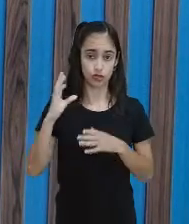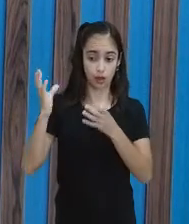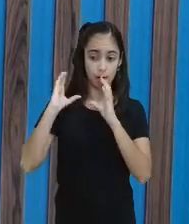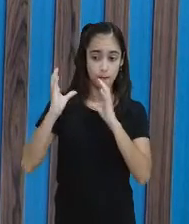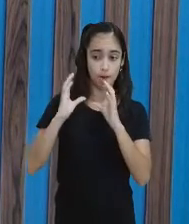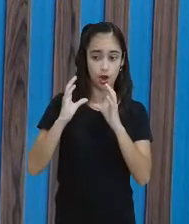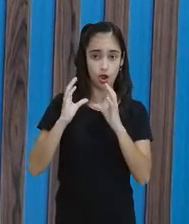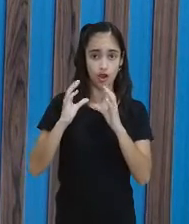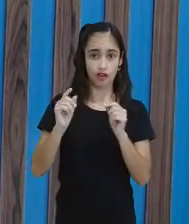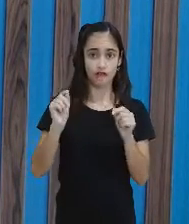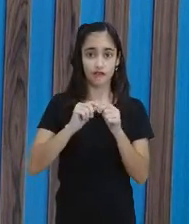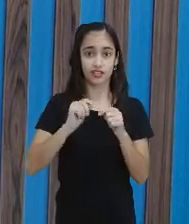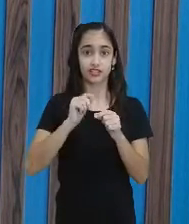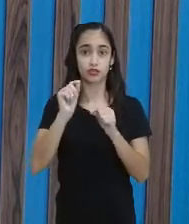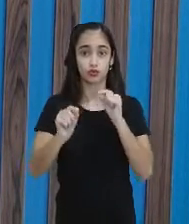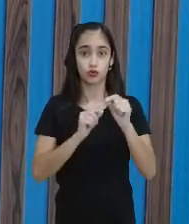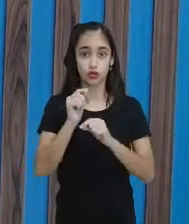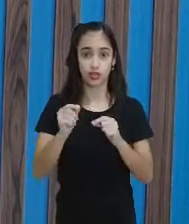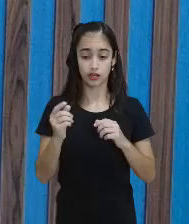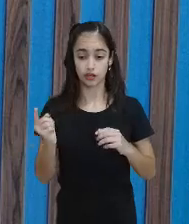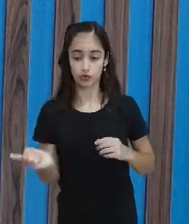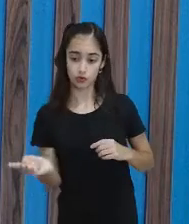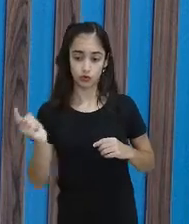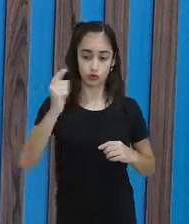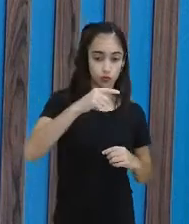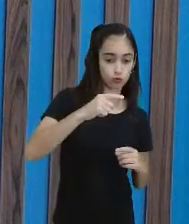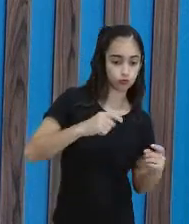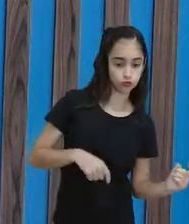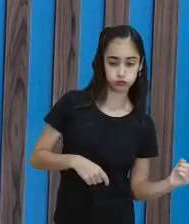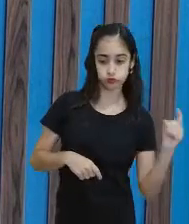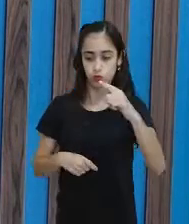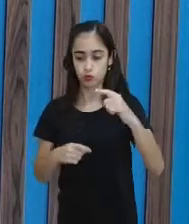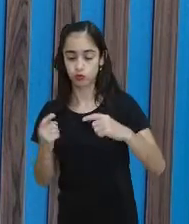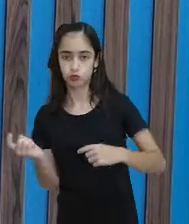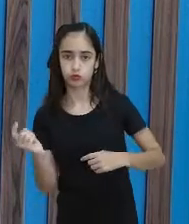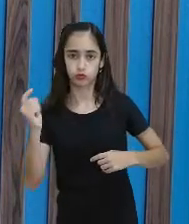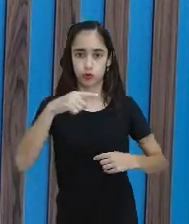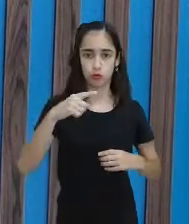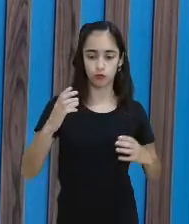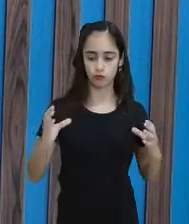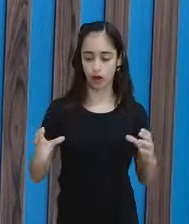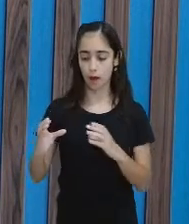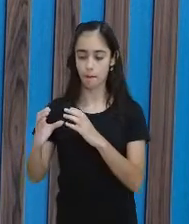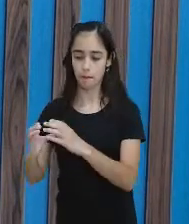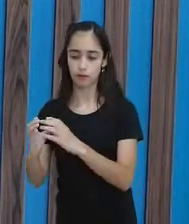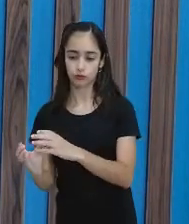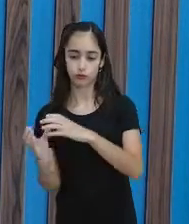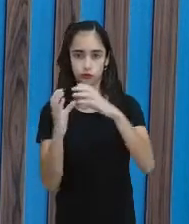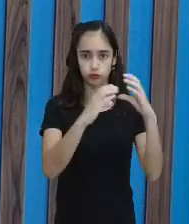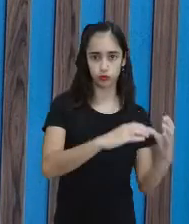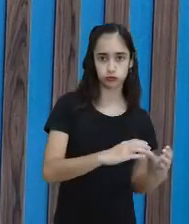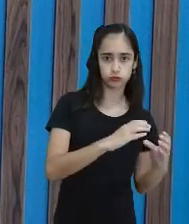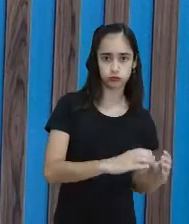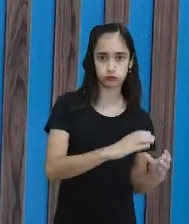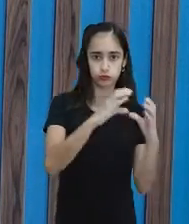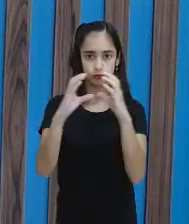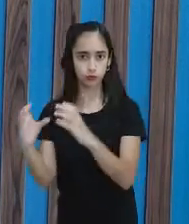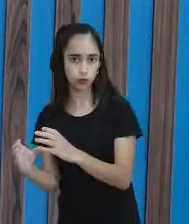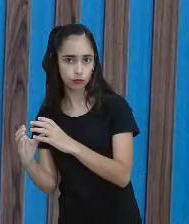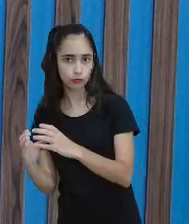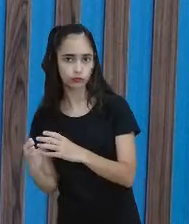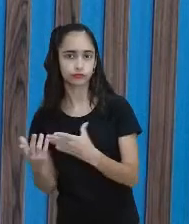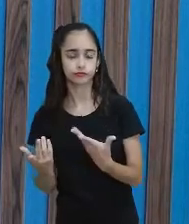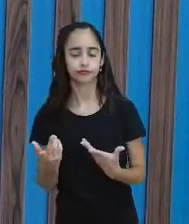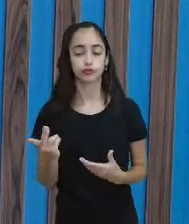lado como? Por cima da rede. Então, né, nós temos aí essa característica, e que pode ser uma bola